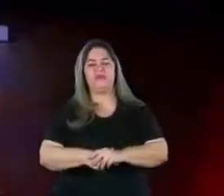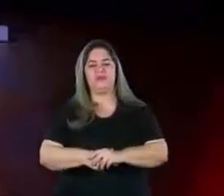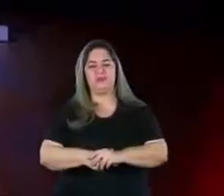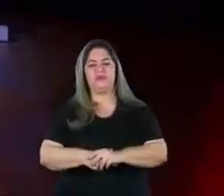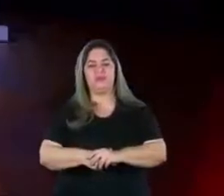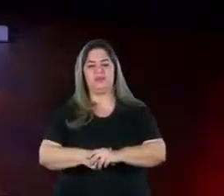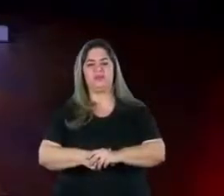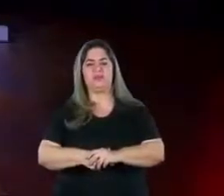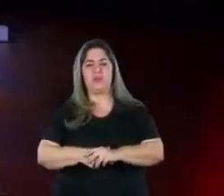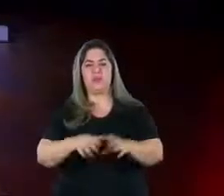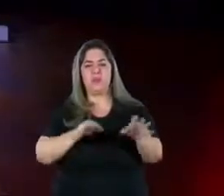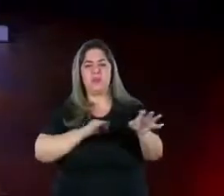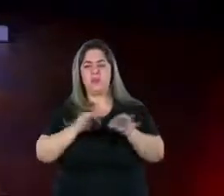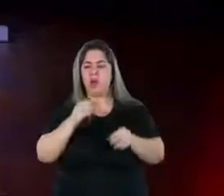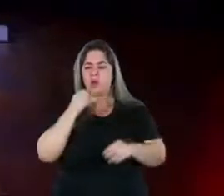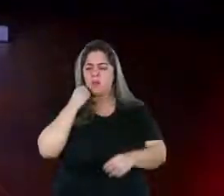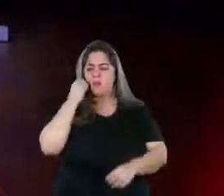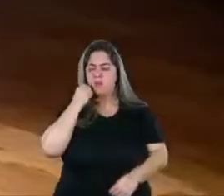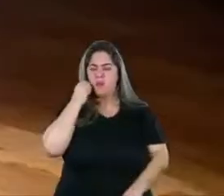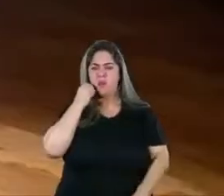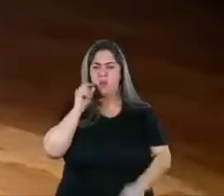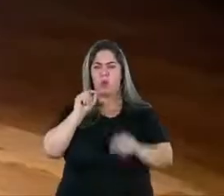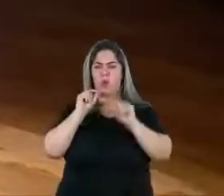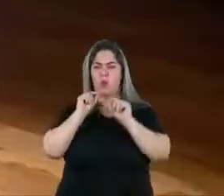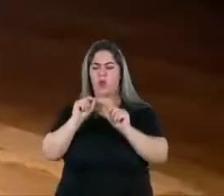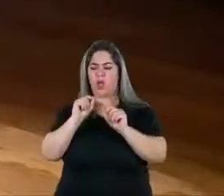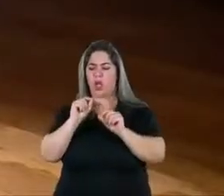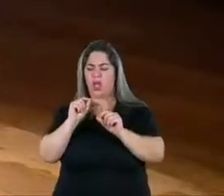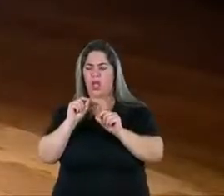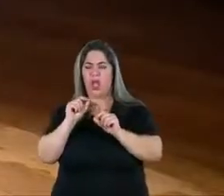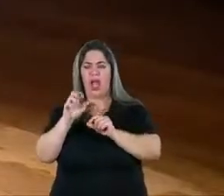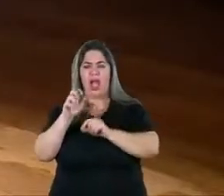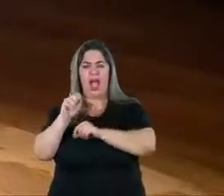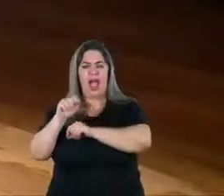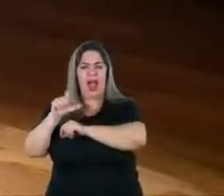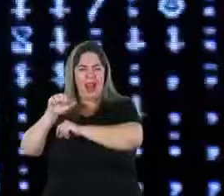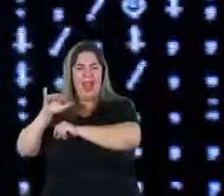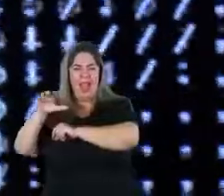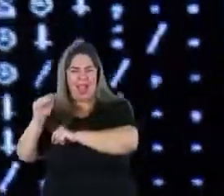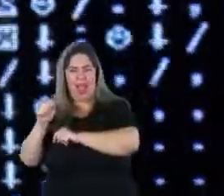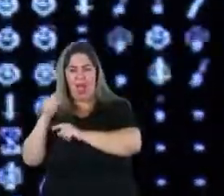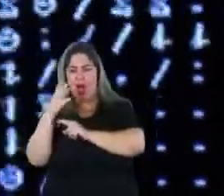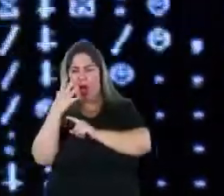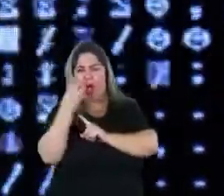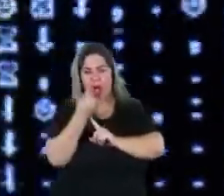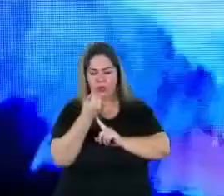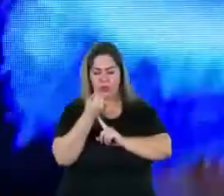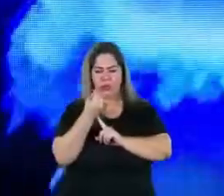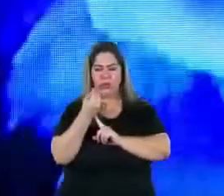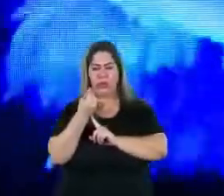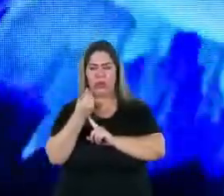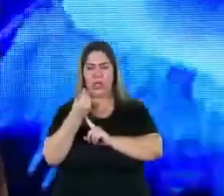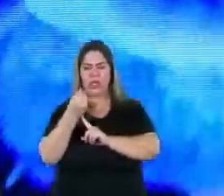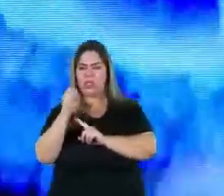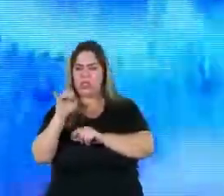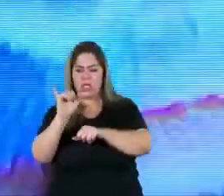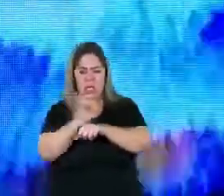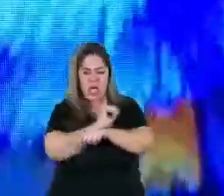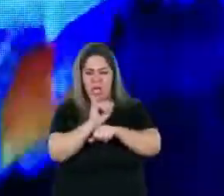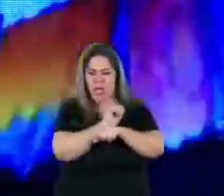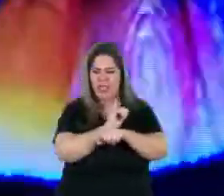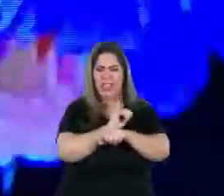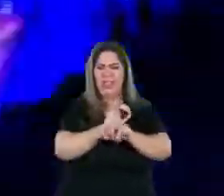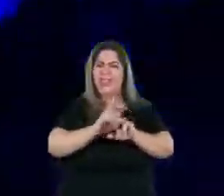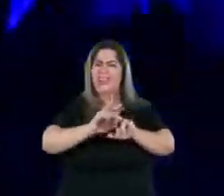Um programa só pode experimentar uma dose fraca e superficial de aléa, enquanto a estratégia se desdobra